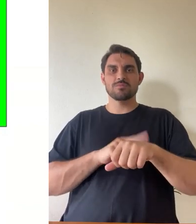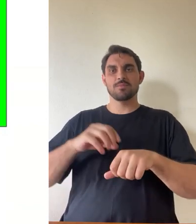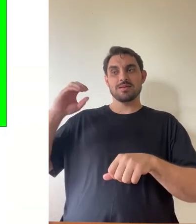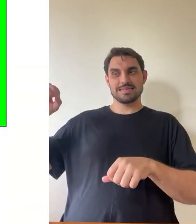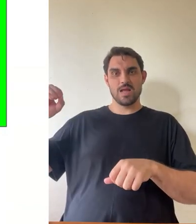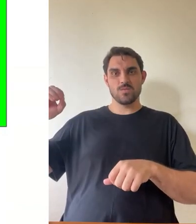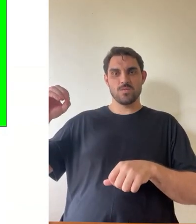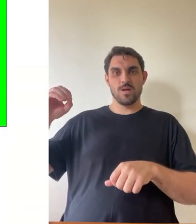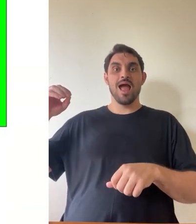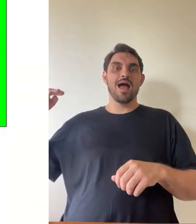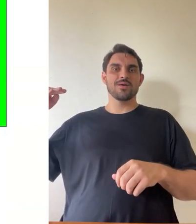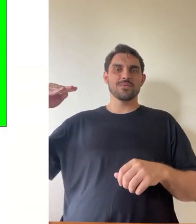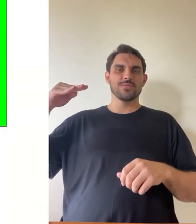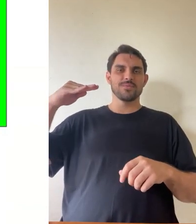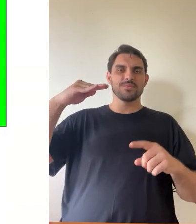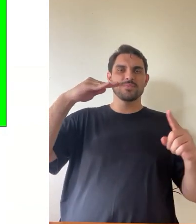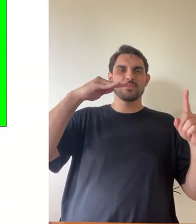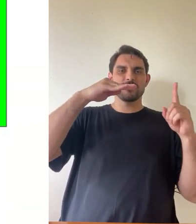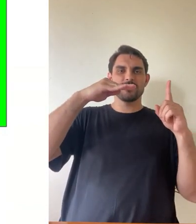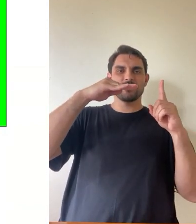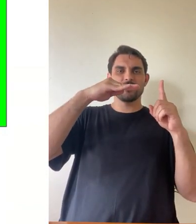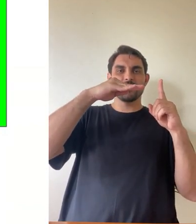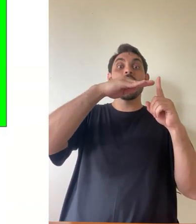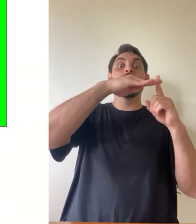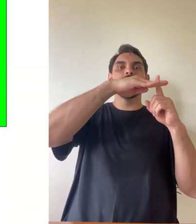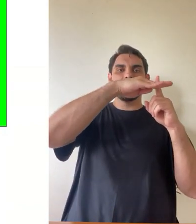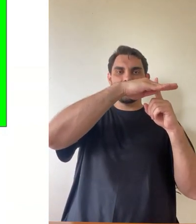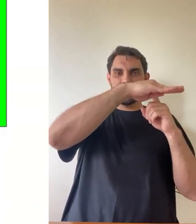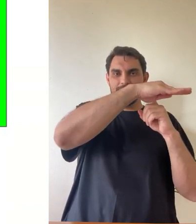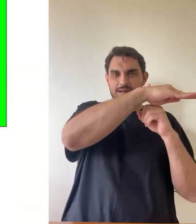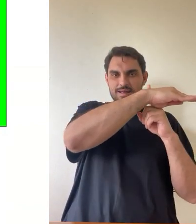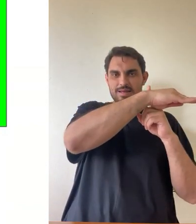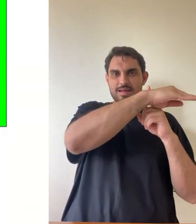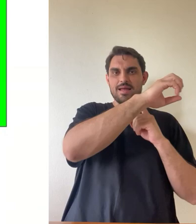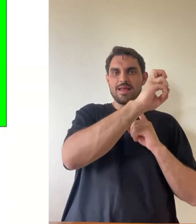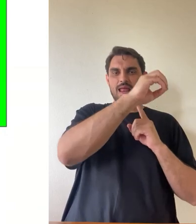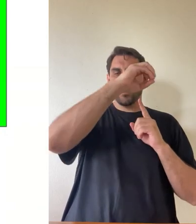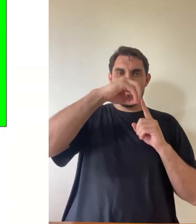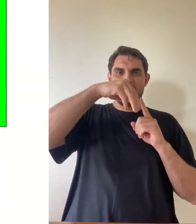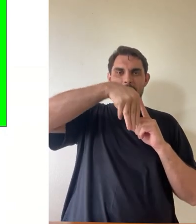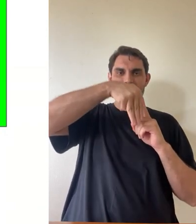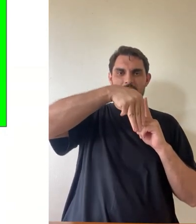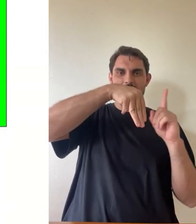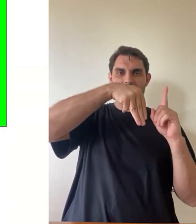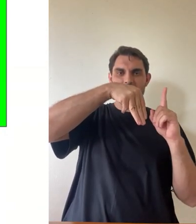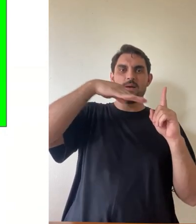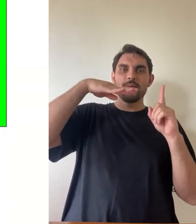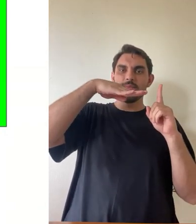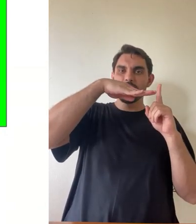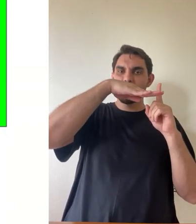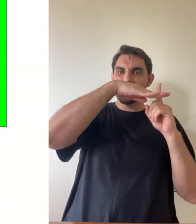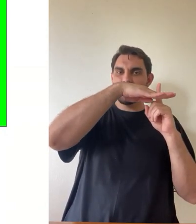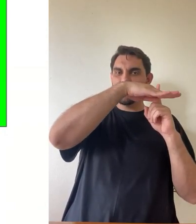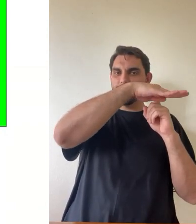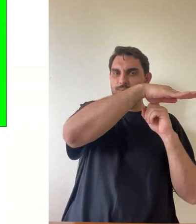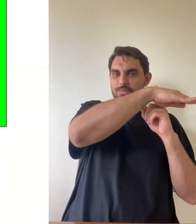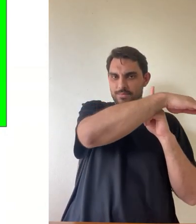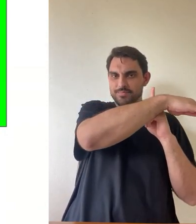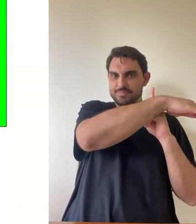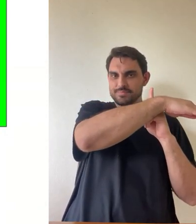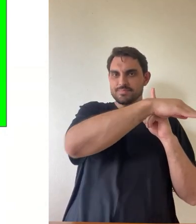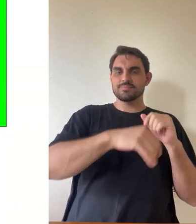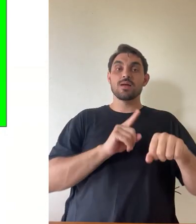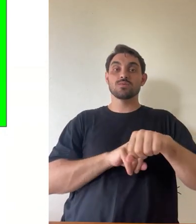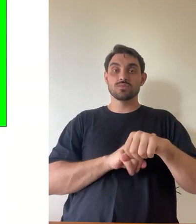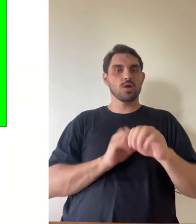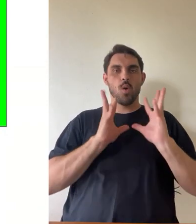indo até a posição, passando pela posição final, 50, e continuando, né, o seu movimento, ou